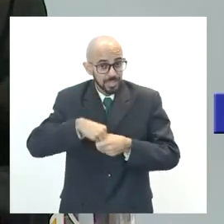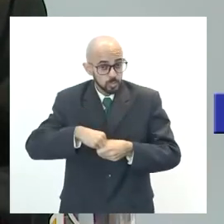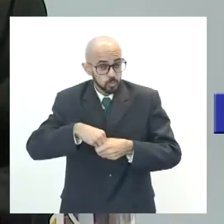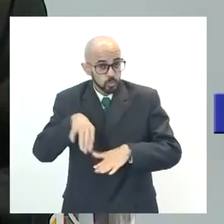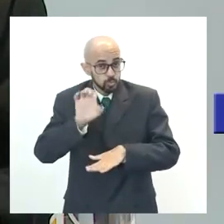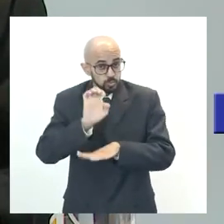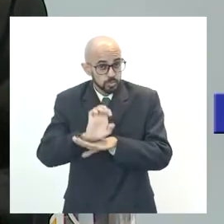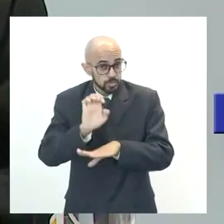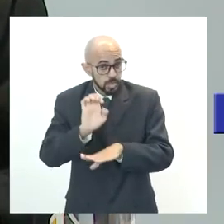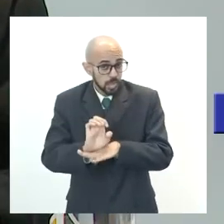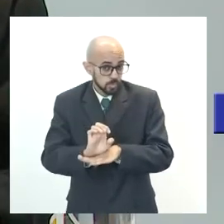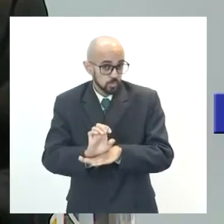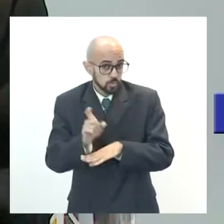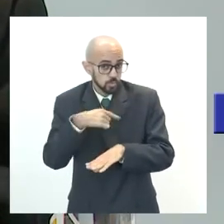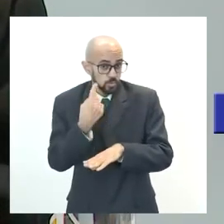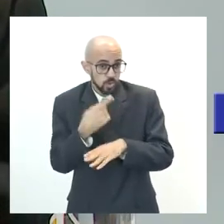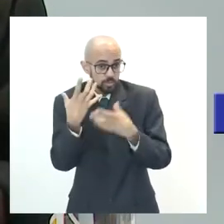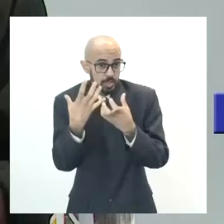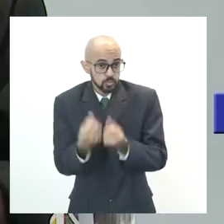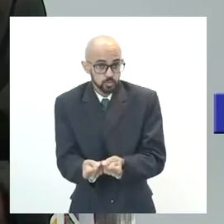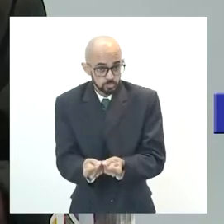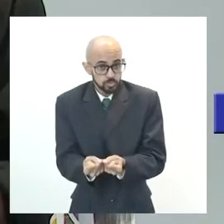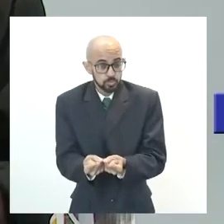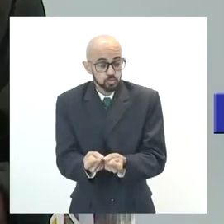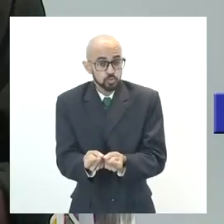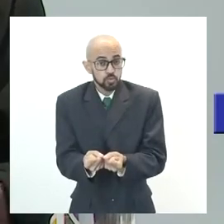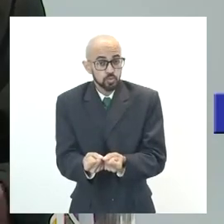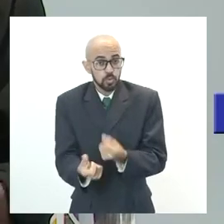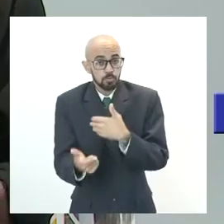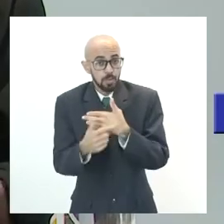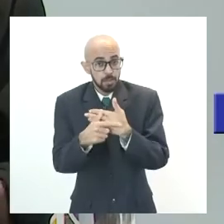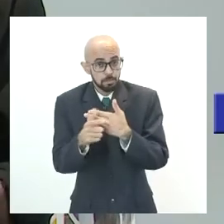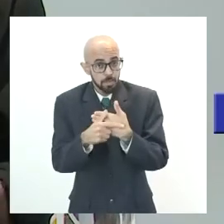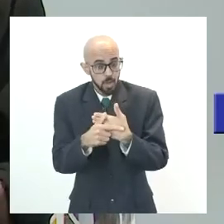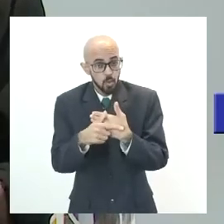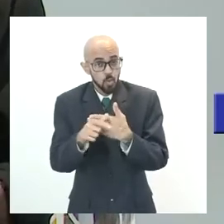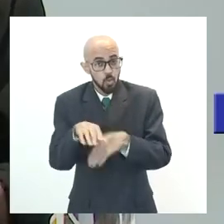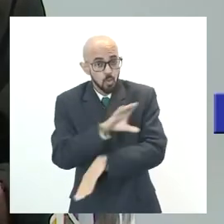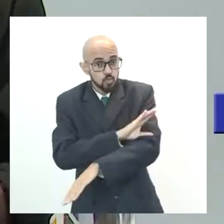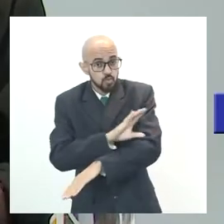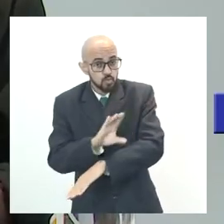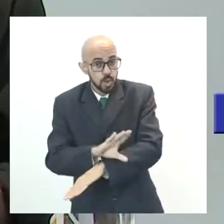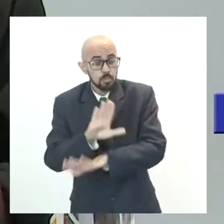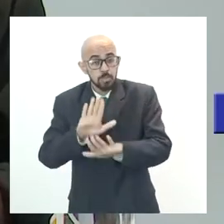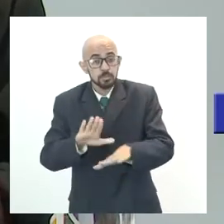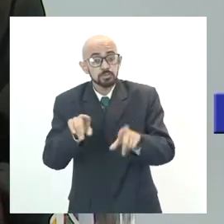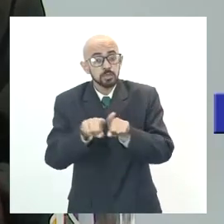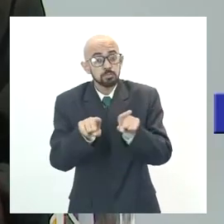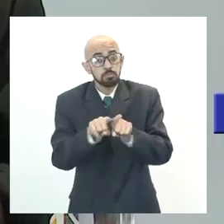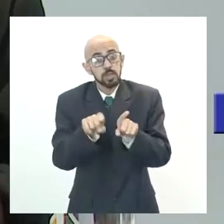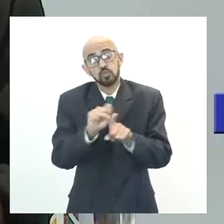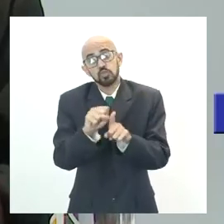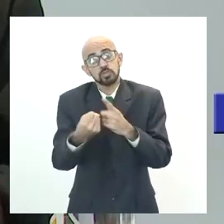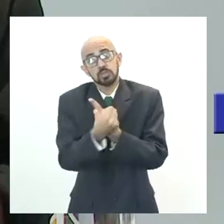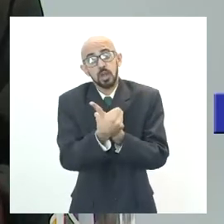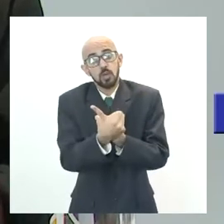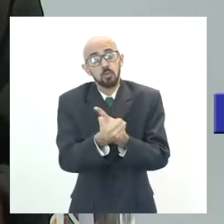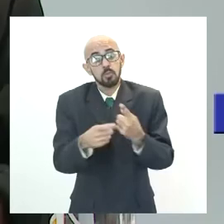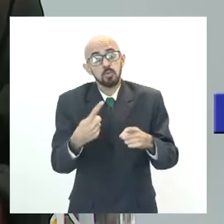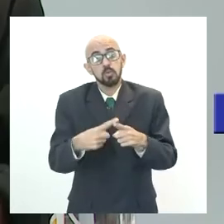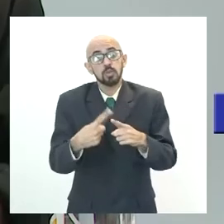a gente assumiu Não só o papel cultural como um papel social porque